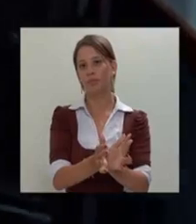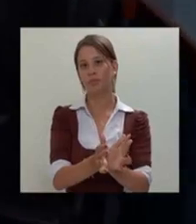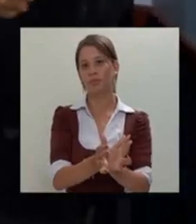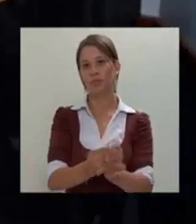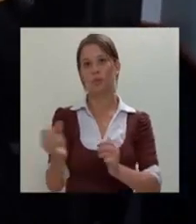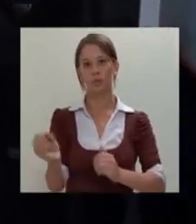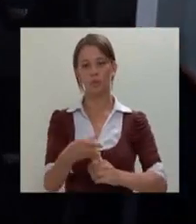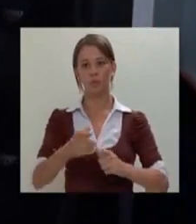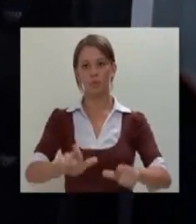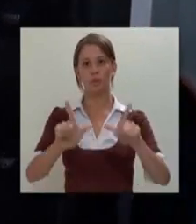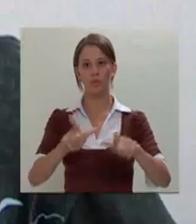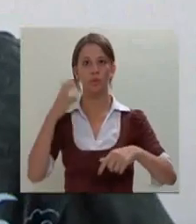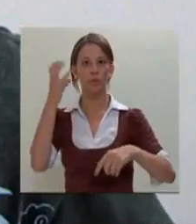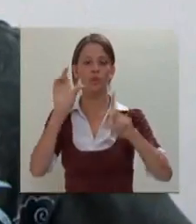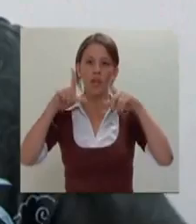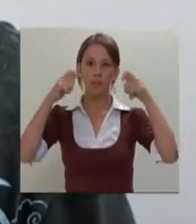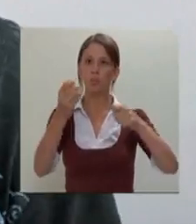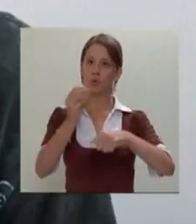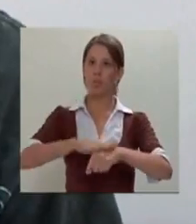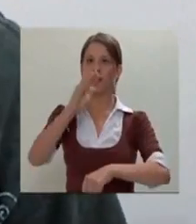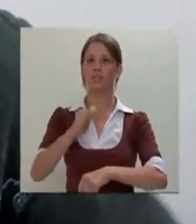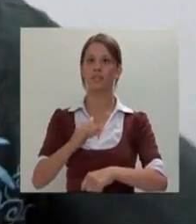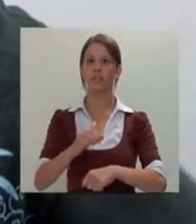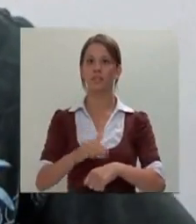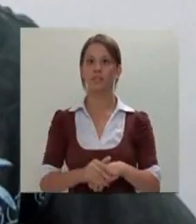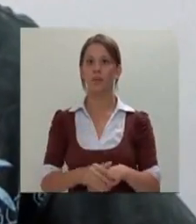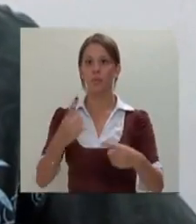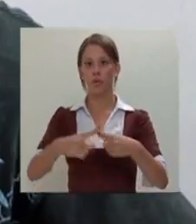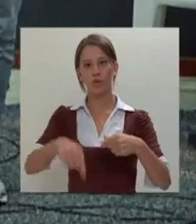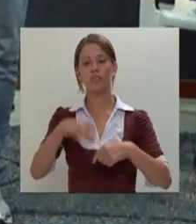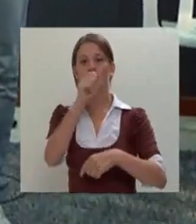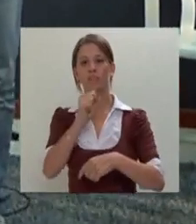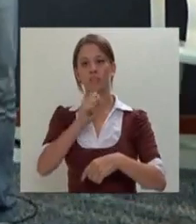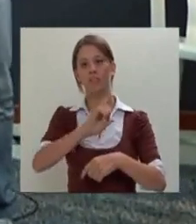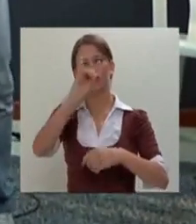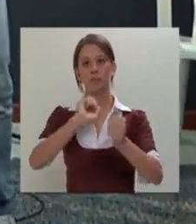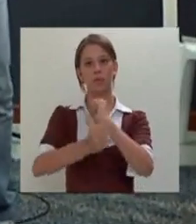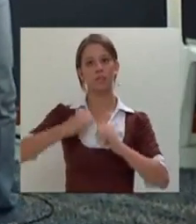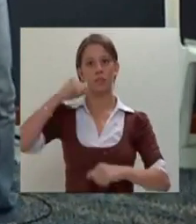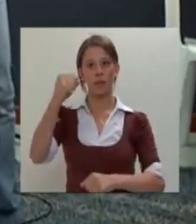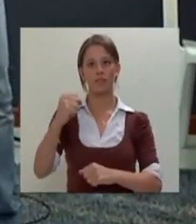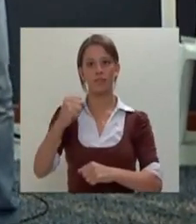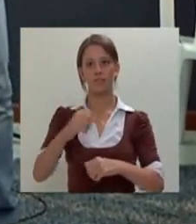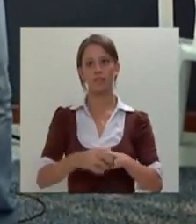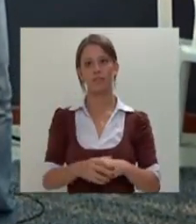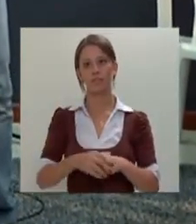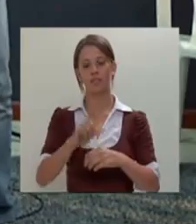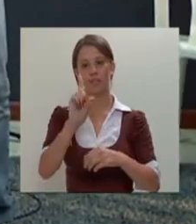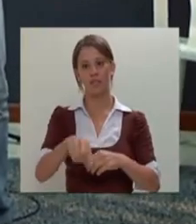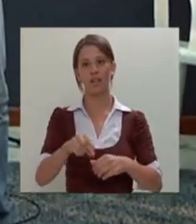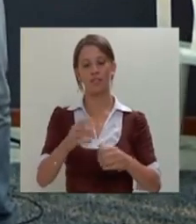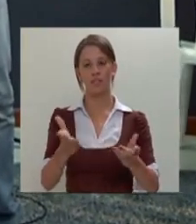guitarra, Júnior Beatle no baixo e Felipe Carvalho no vocal. Eles compõem a banda alagoana Cachorro